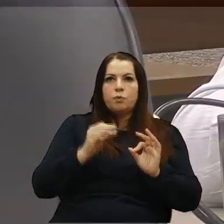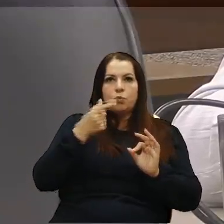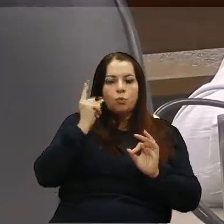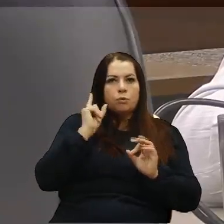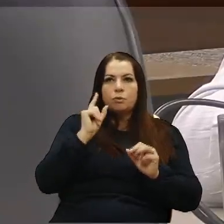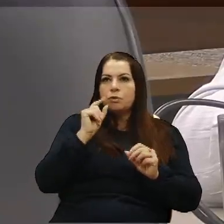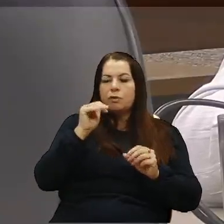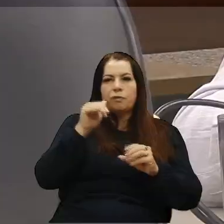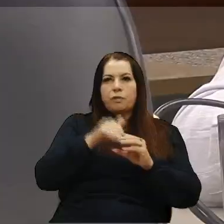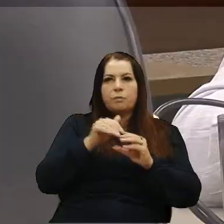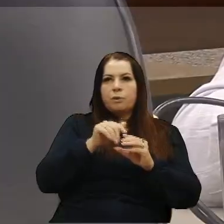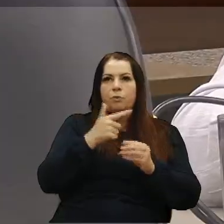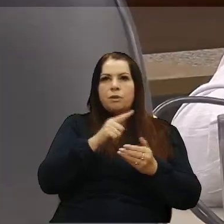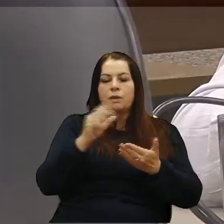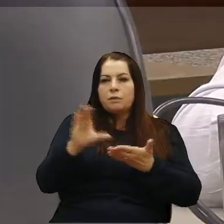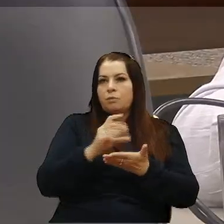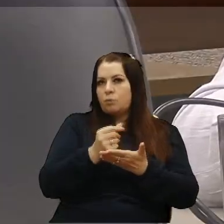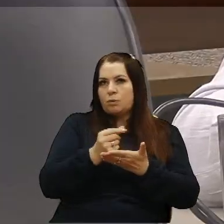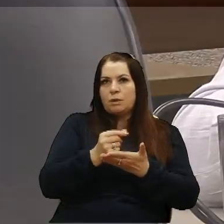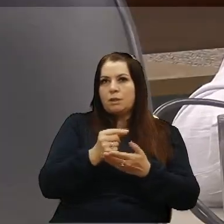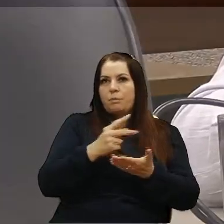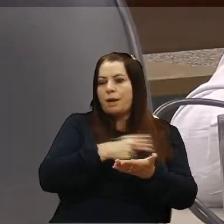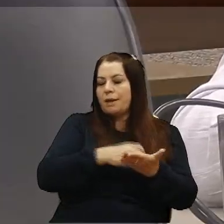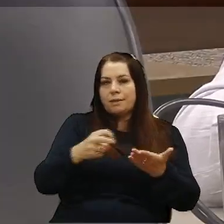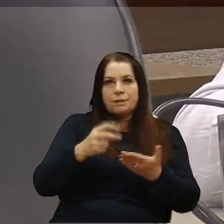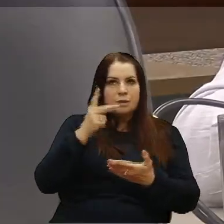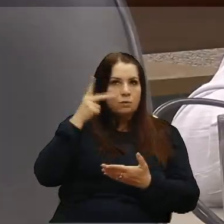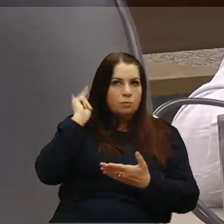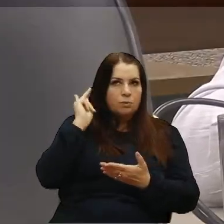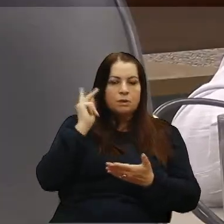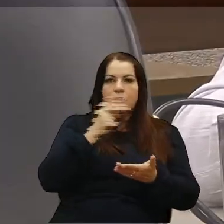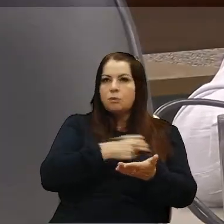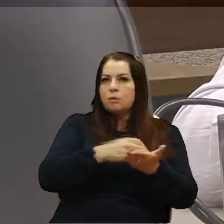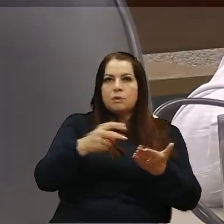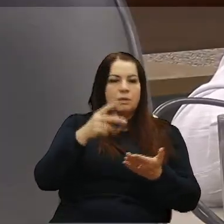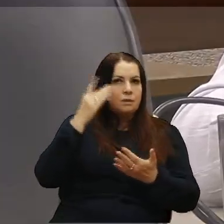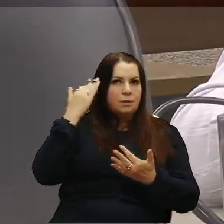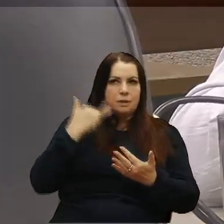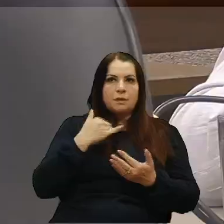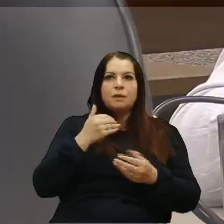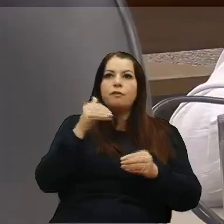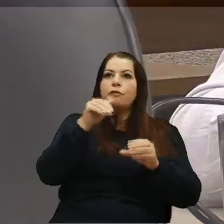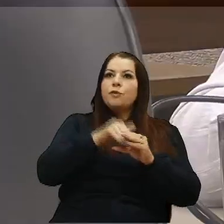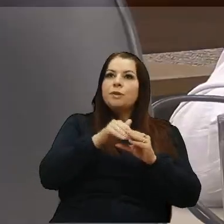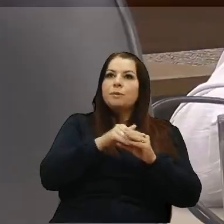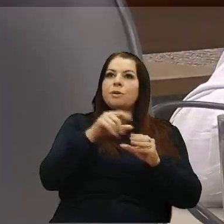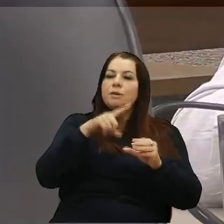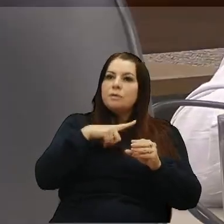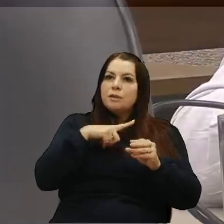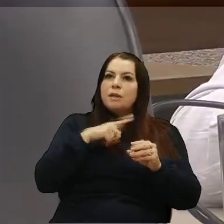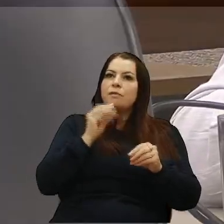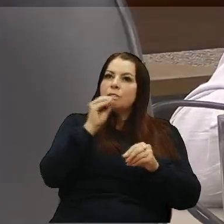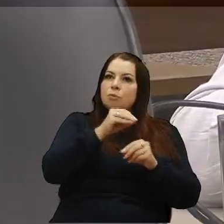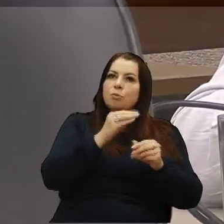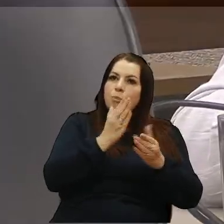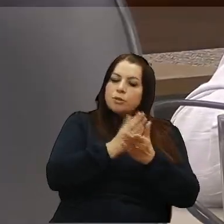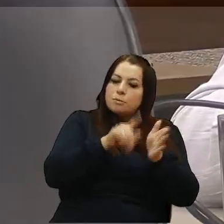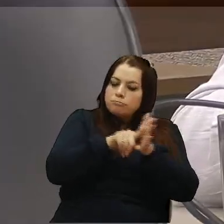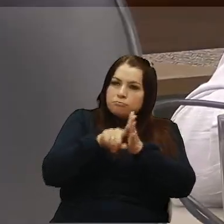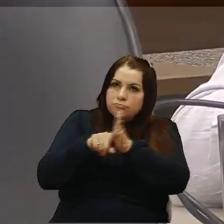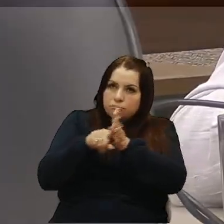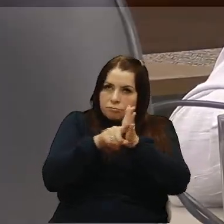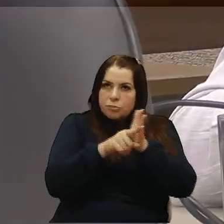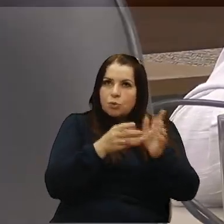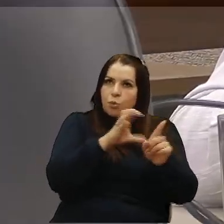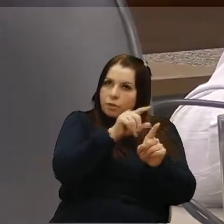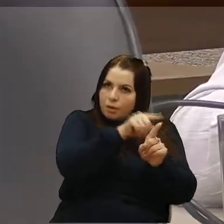não votei para não haver subsídio e não votei para caçar o vereador Iago, nem votei para caçar a vereadora Daiane. Eu votei para que houvesse a instauração de um processo administrativo contra o